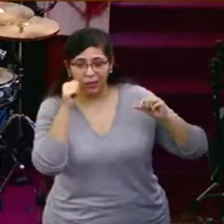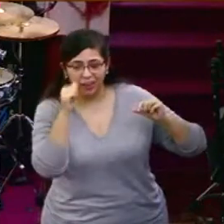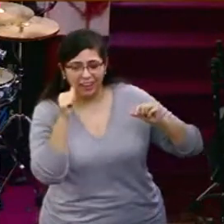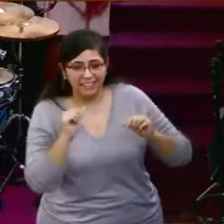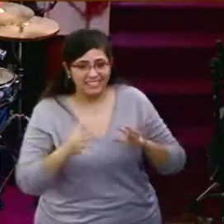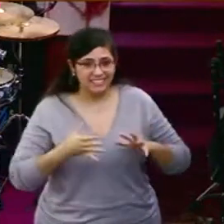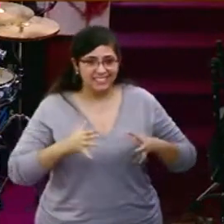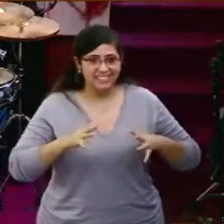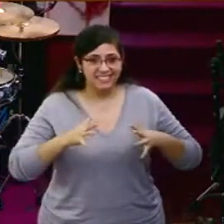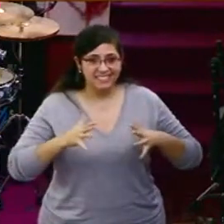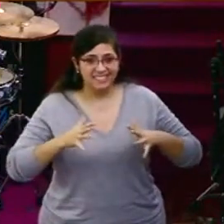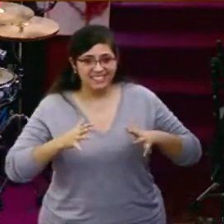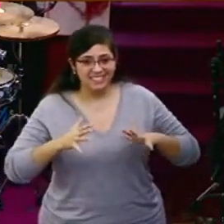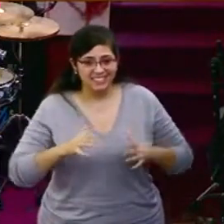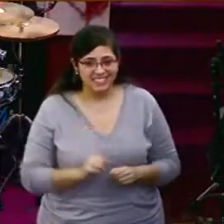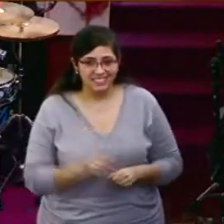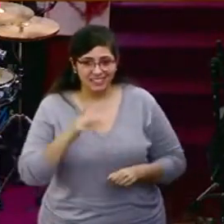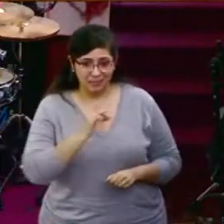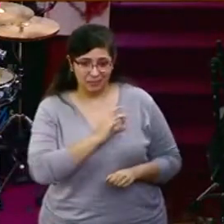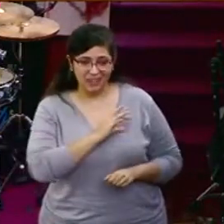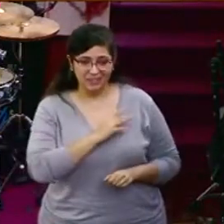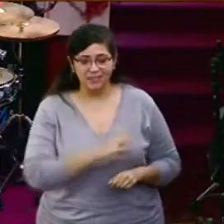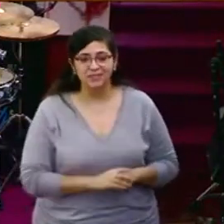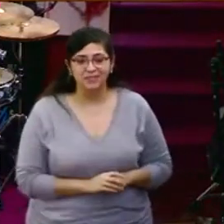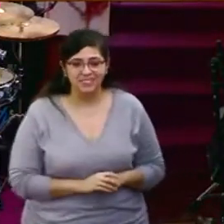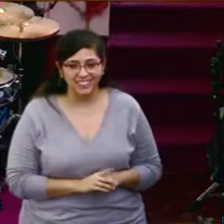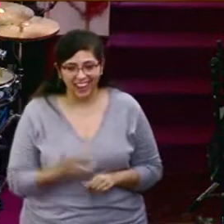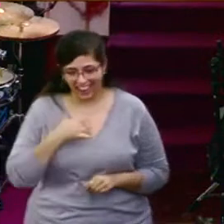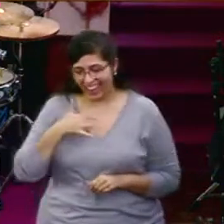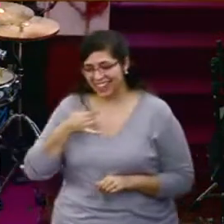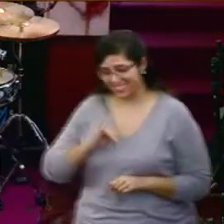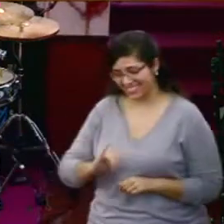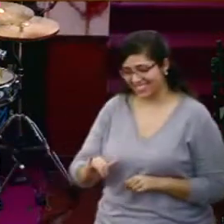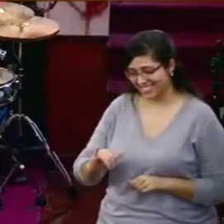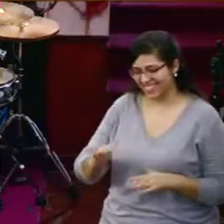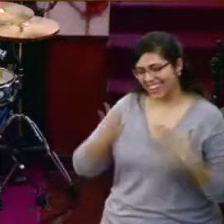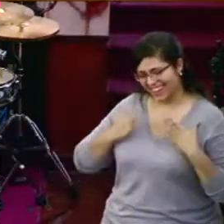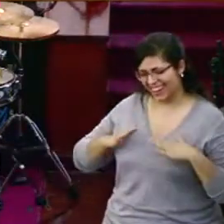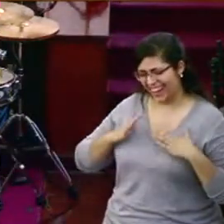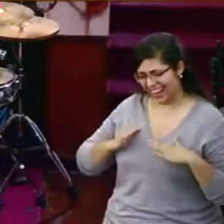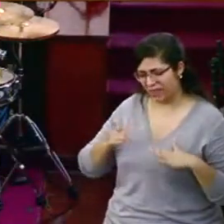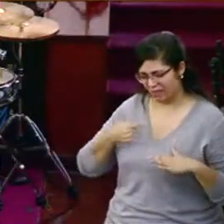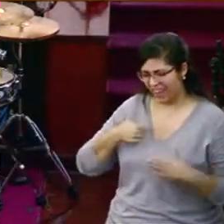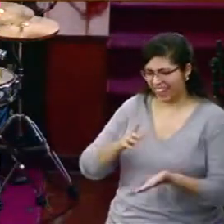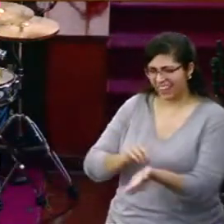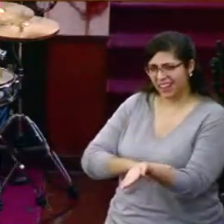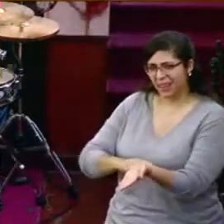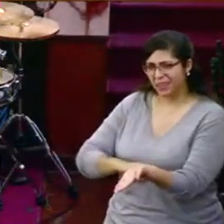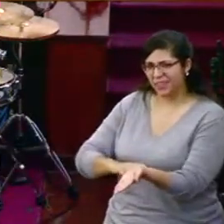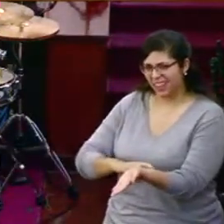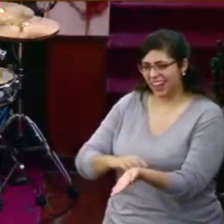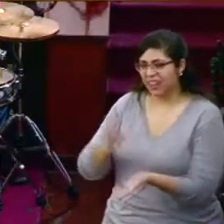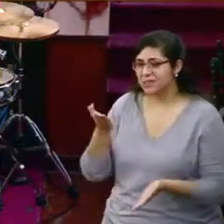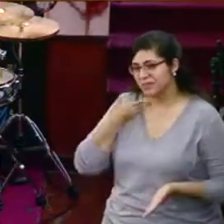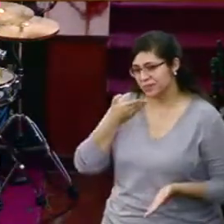deu certo medo é mas aí eu disse para ela fica tranquila minhas vezes aparecem facilmente só se